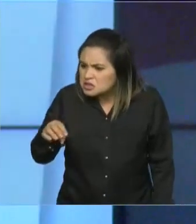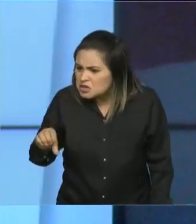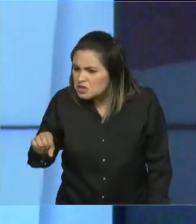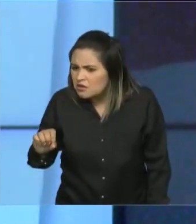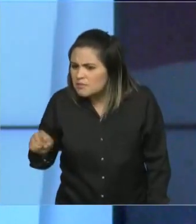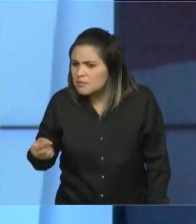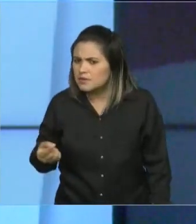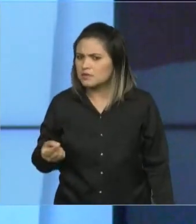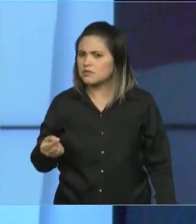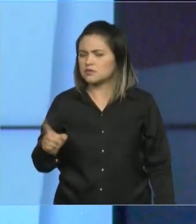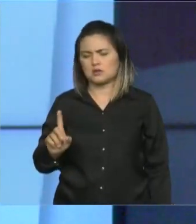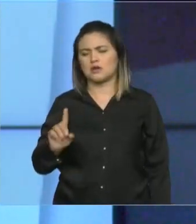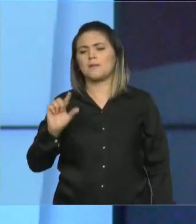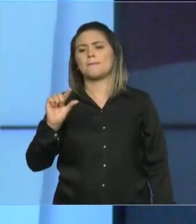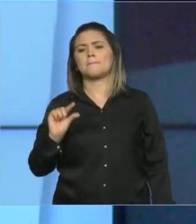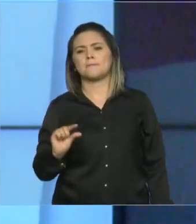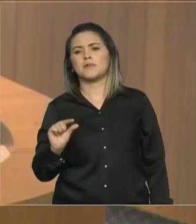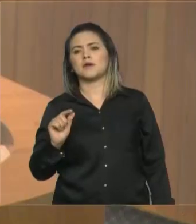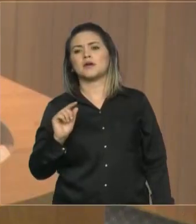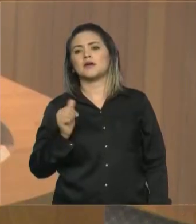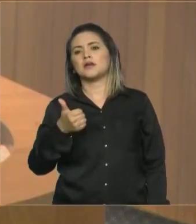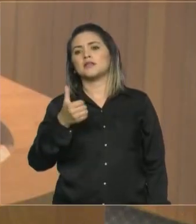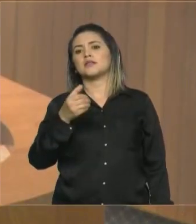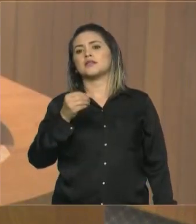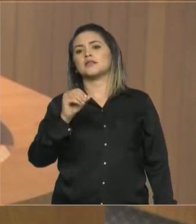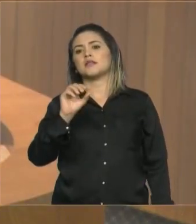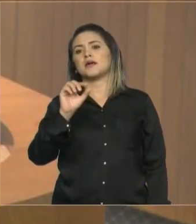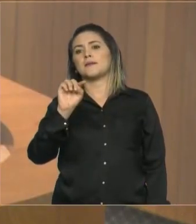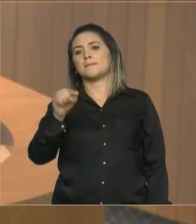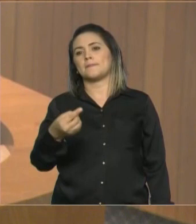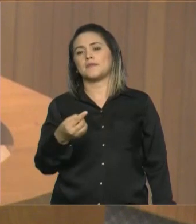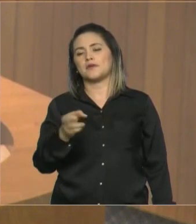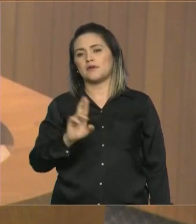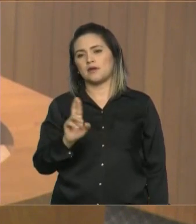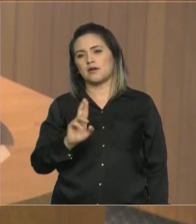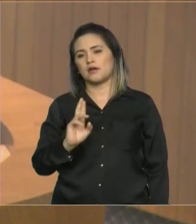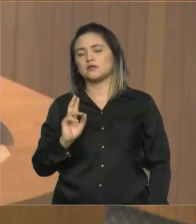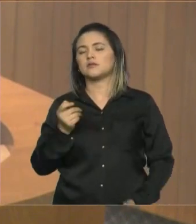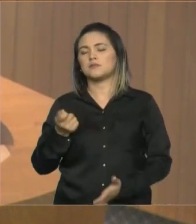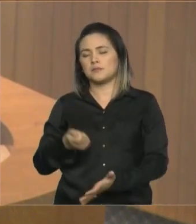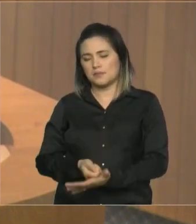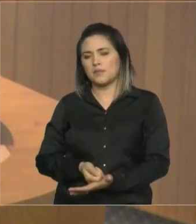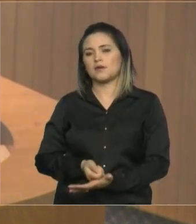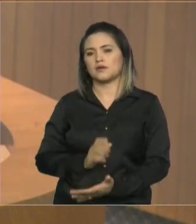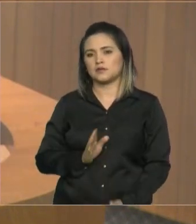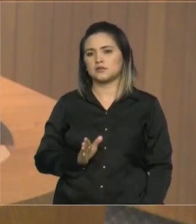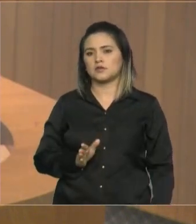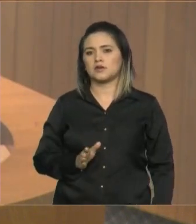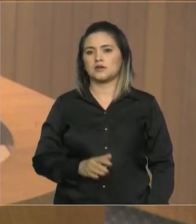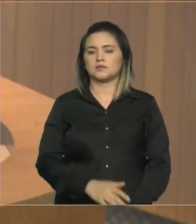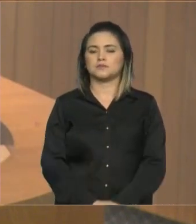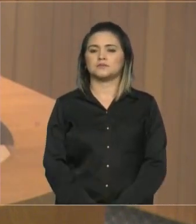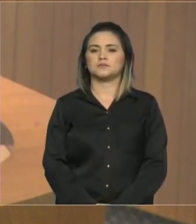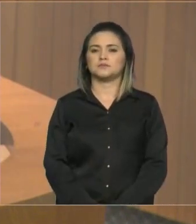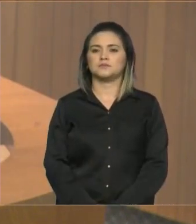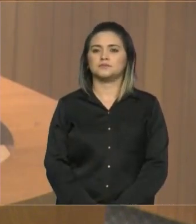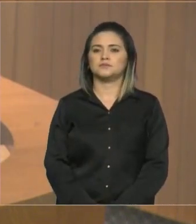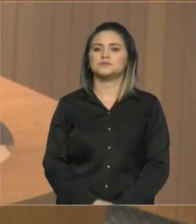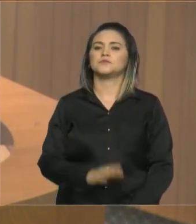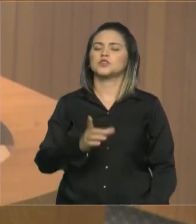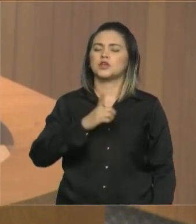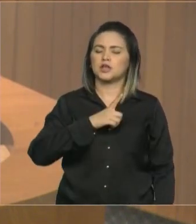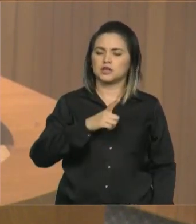de R$ 10 mil, que foi pago no mesmo dia. Então, o que é que a gente recebeu? Nós já recebemos na comissão de segurança